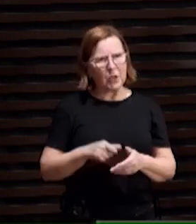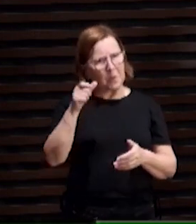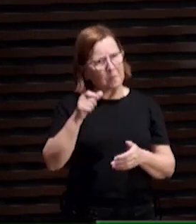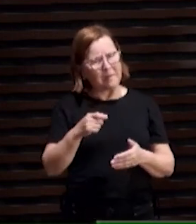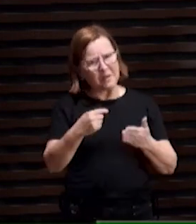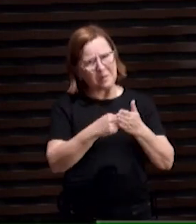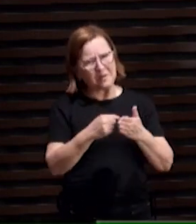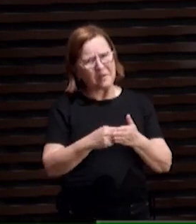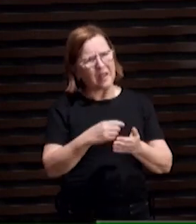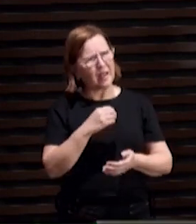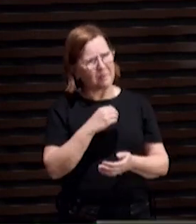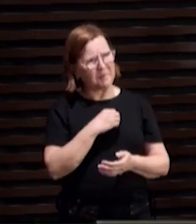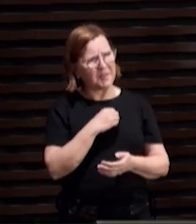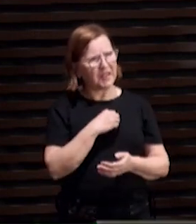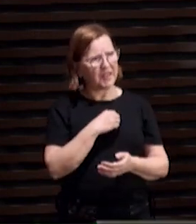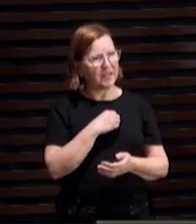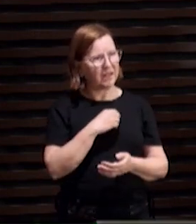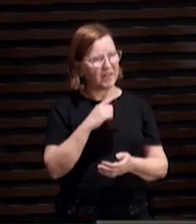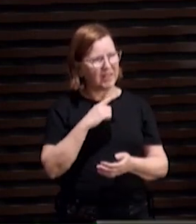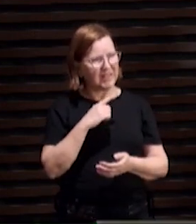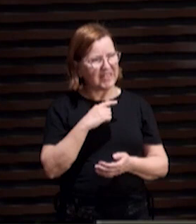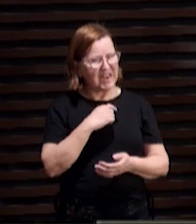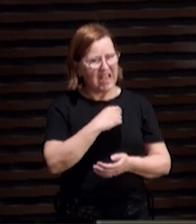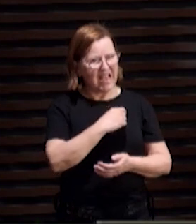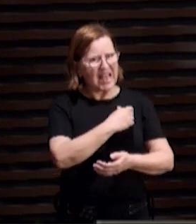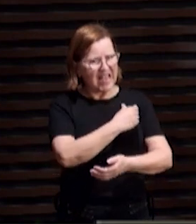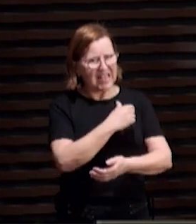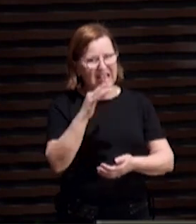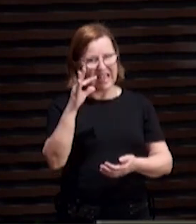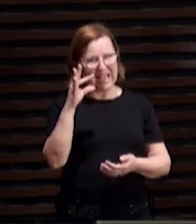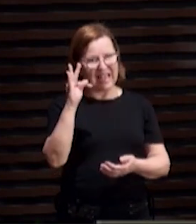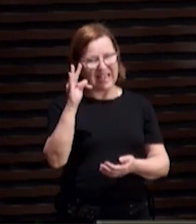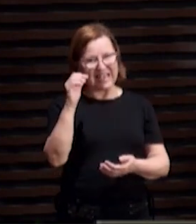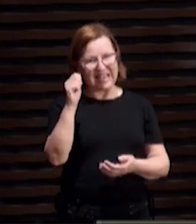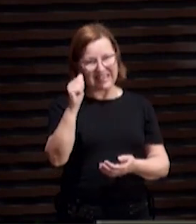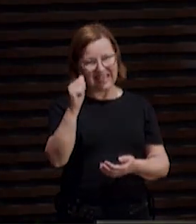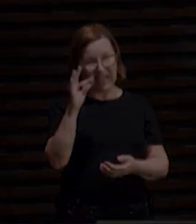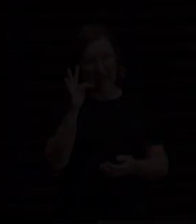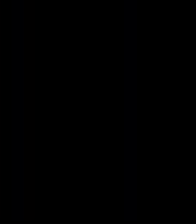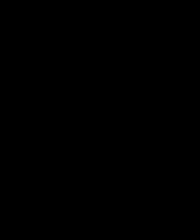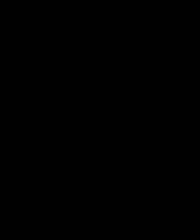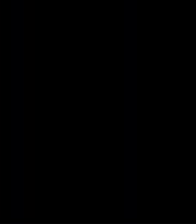é pecado ter tatuagem? Pecado é não crer em Jesus Cristo.